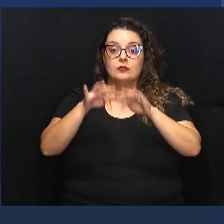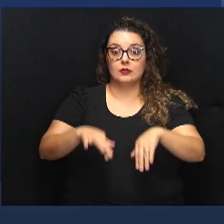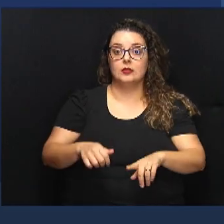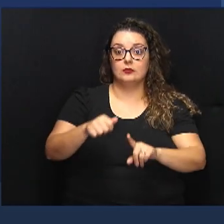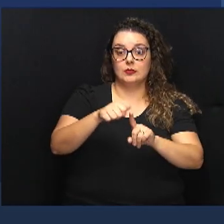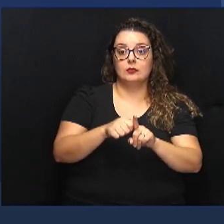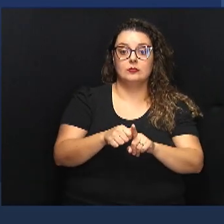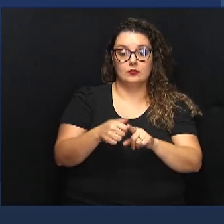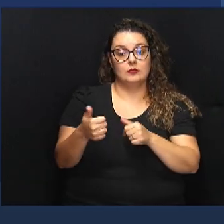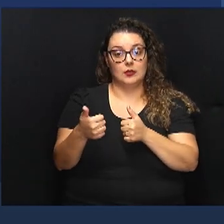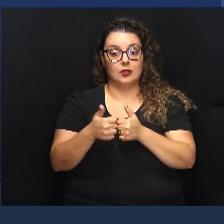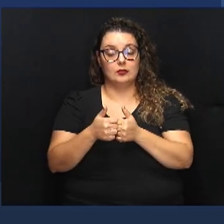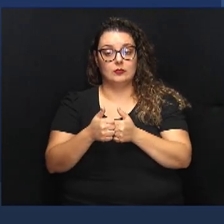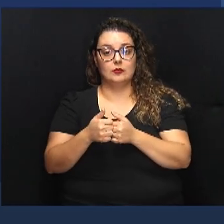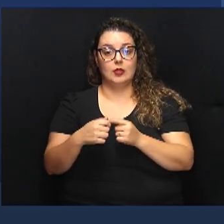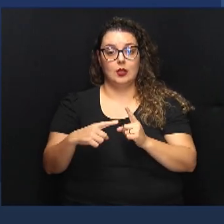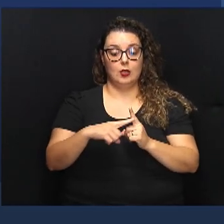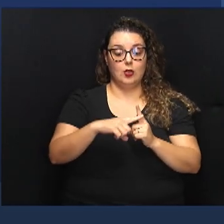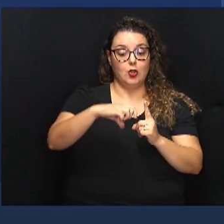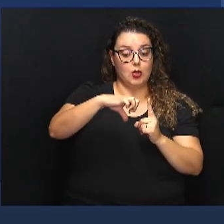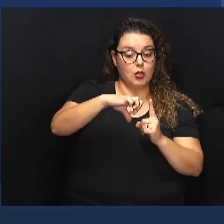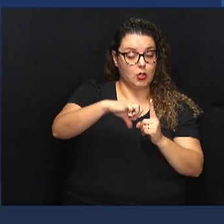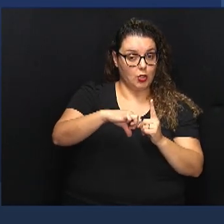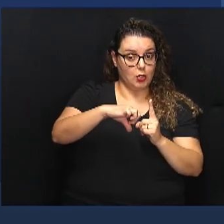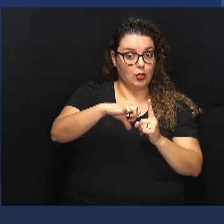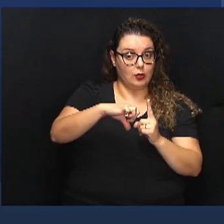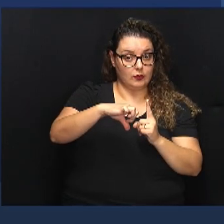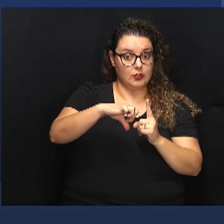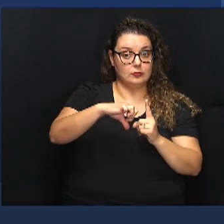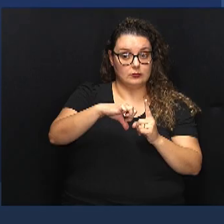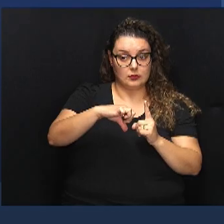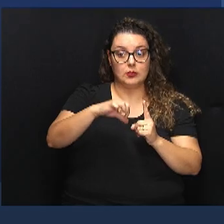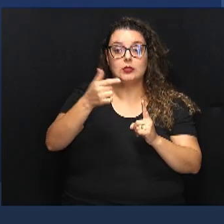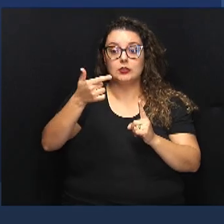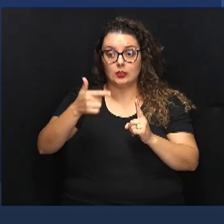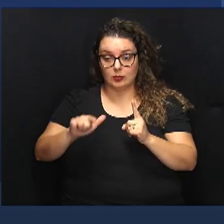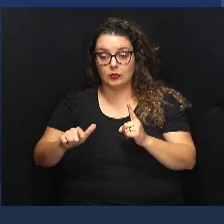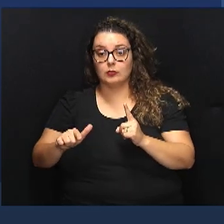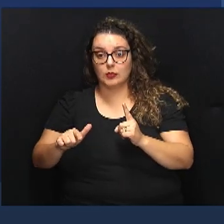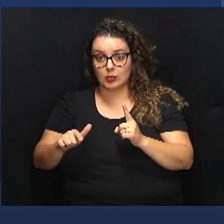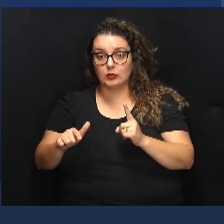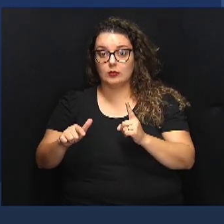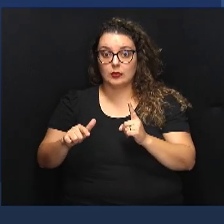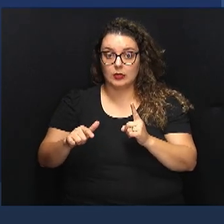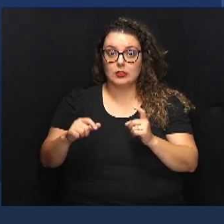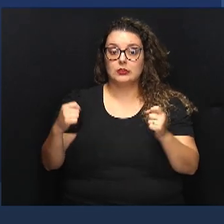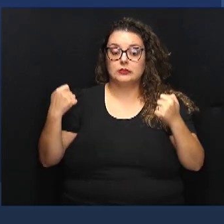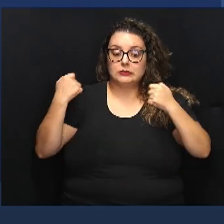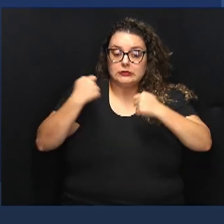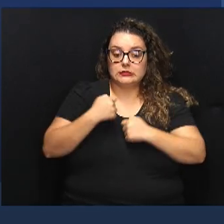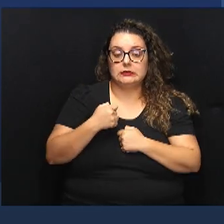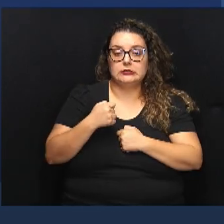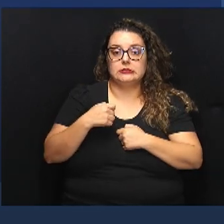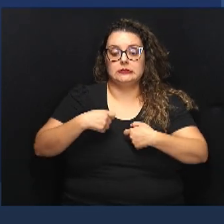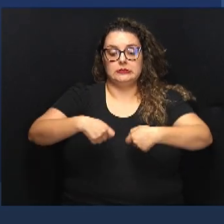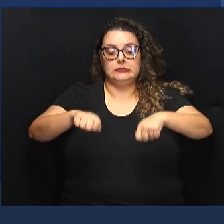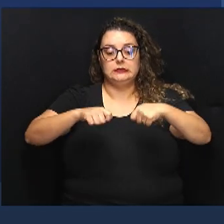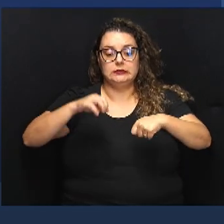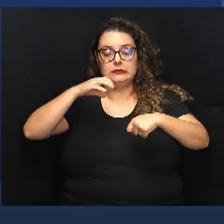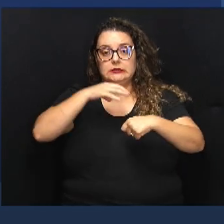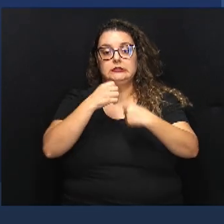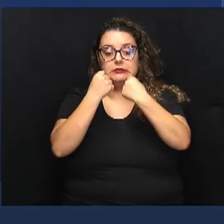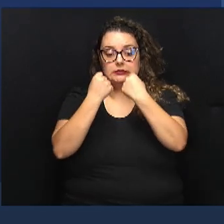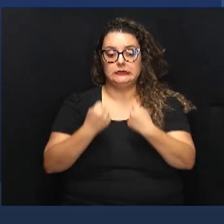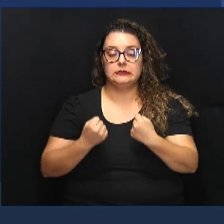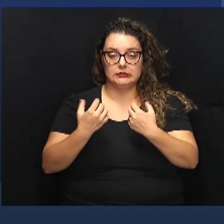muito próximo, com mínima de 9 graus, então continua aquela previsão que você vai ter que tirar aquele cobertor do armário,